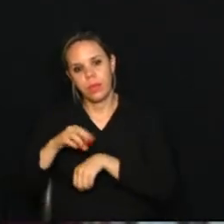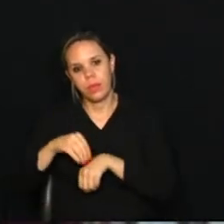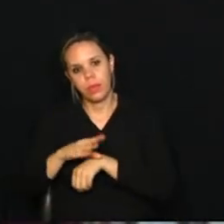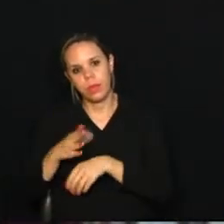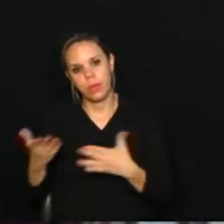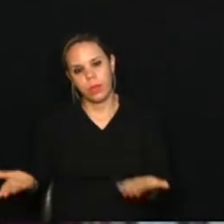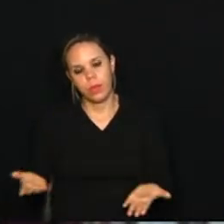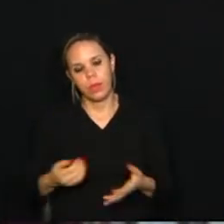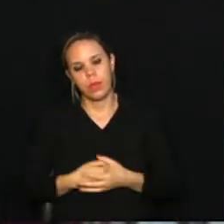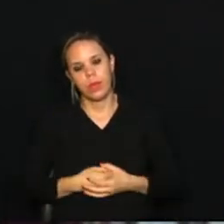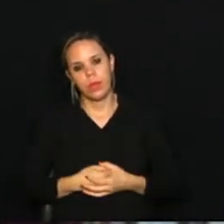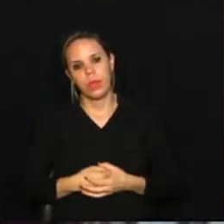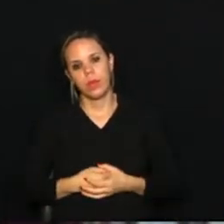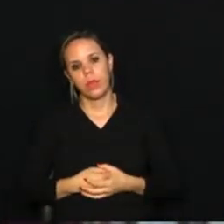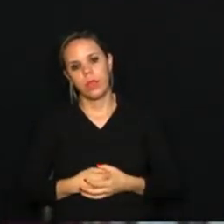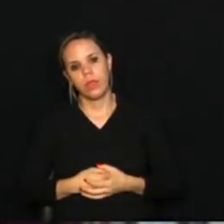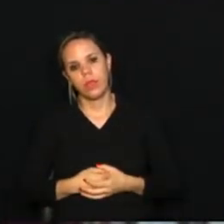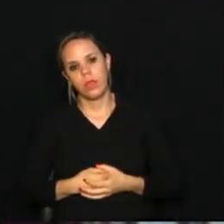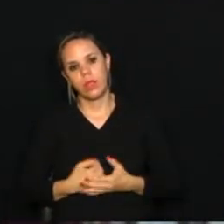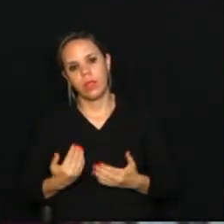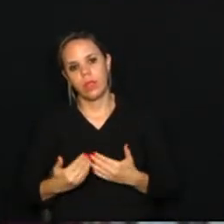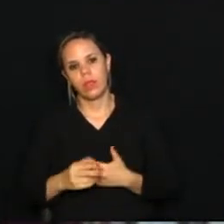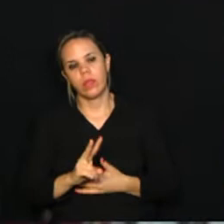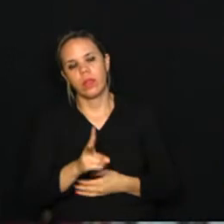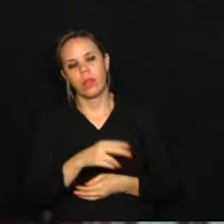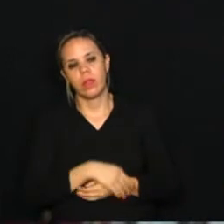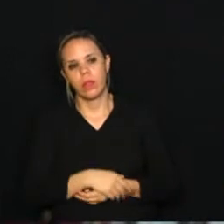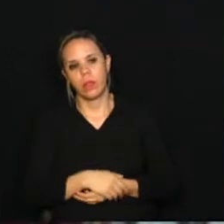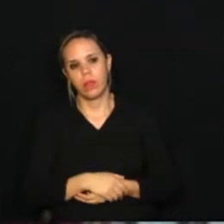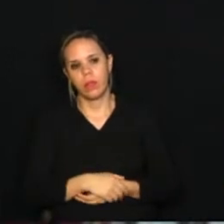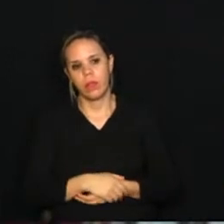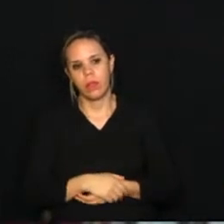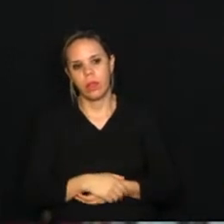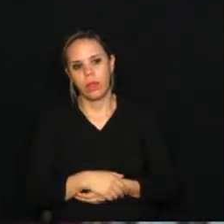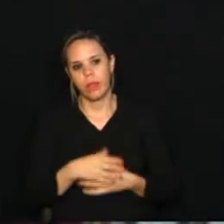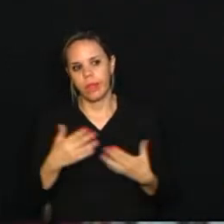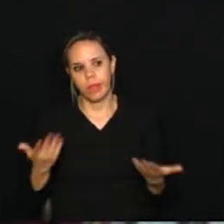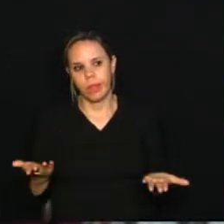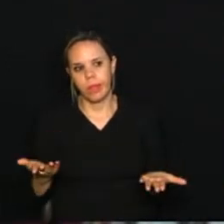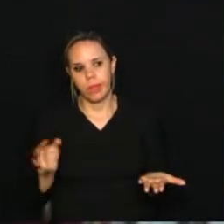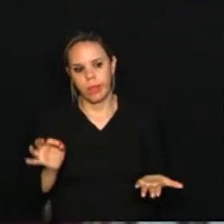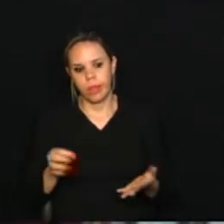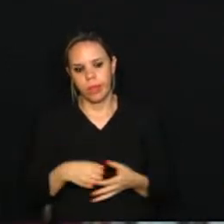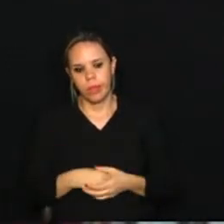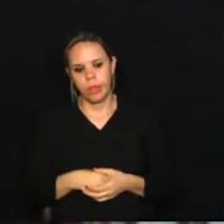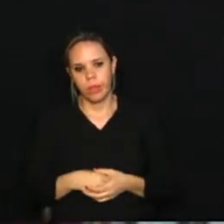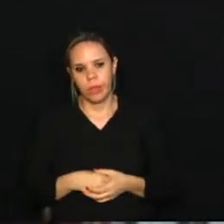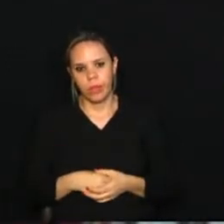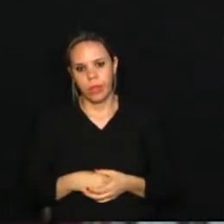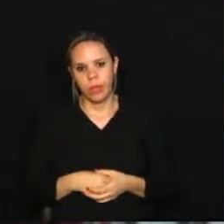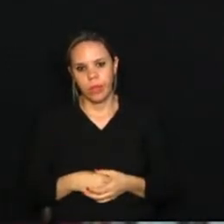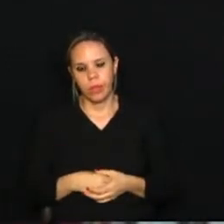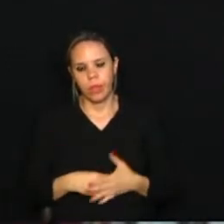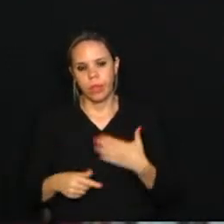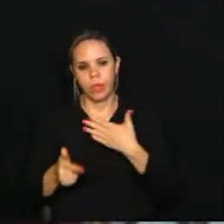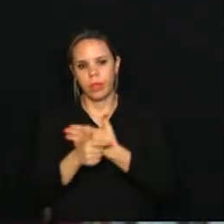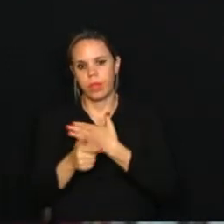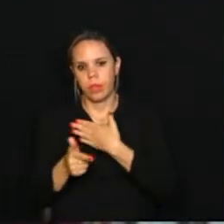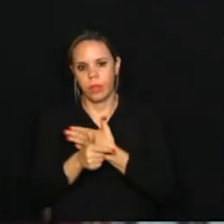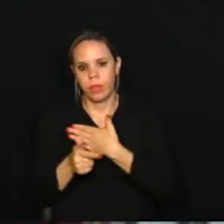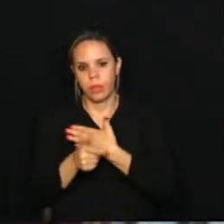fazer daqui para frente. E aí, certamente, o papel